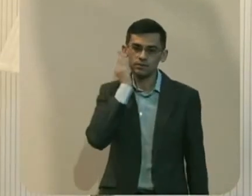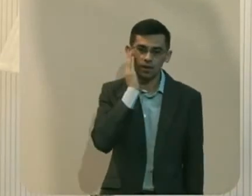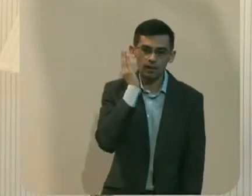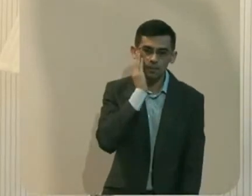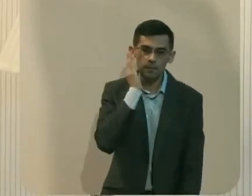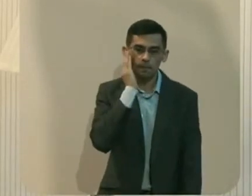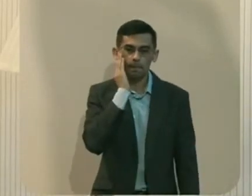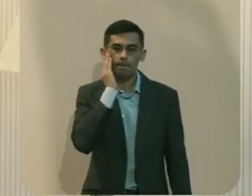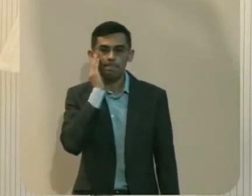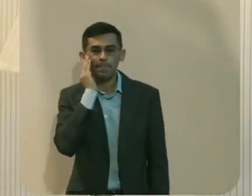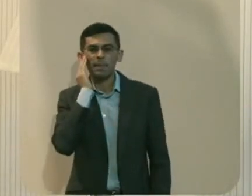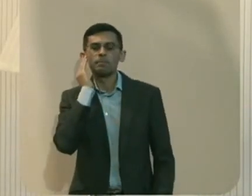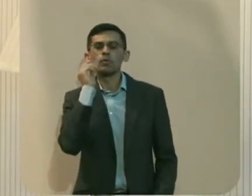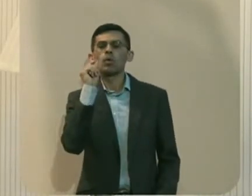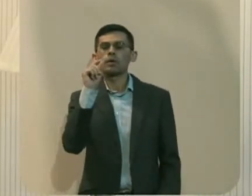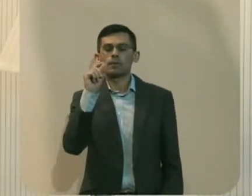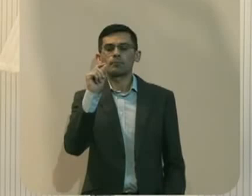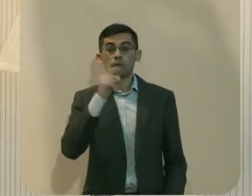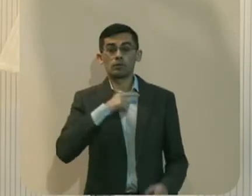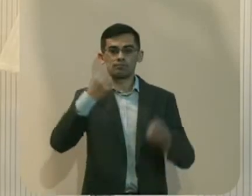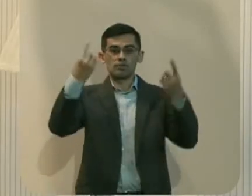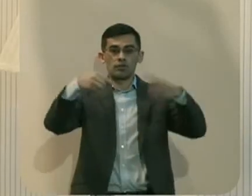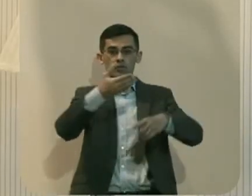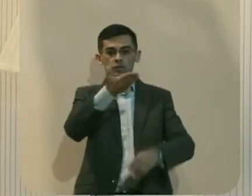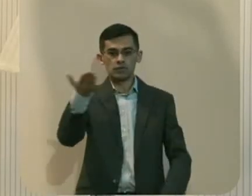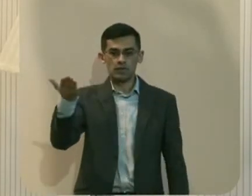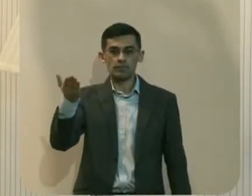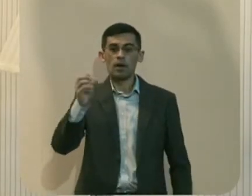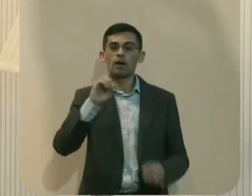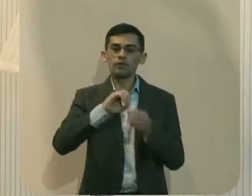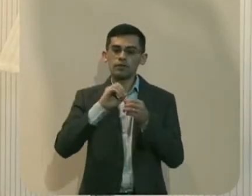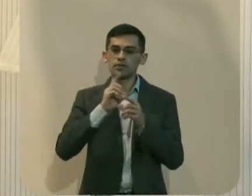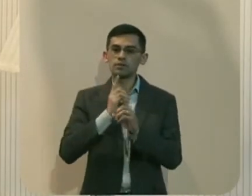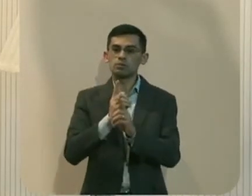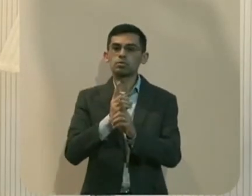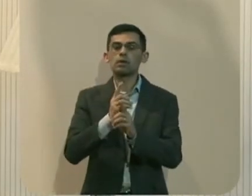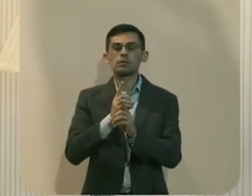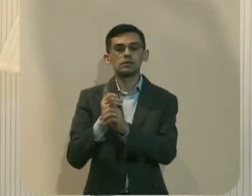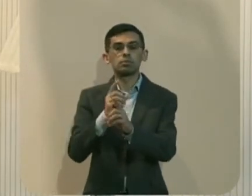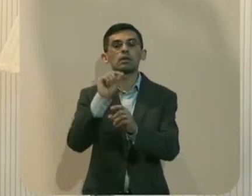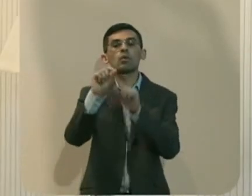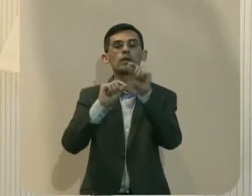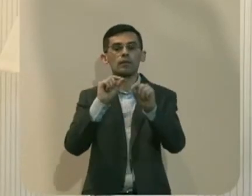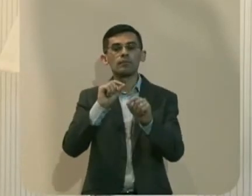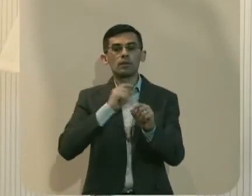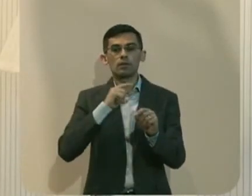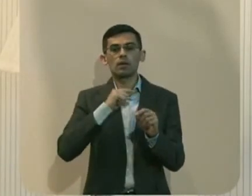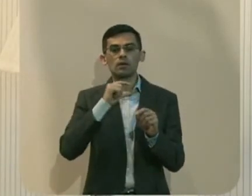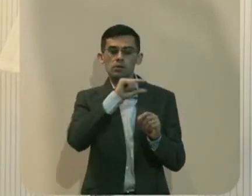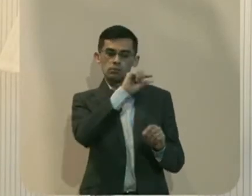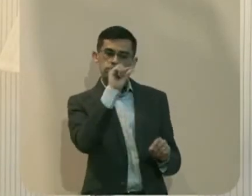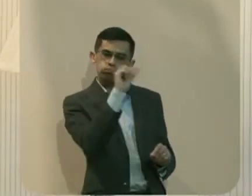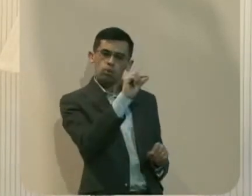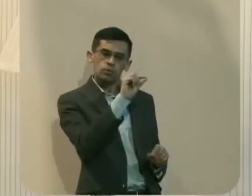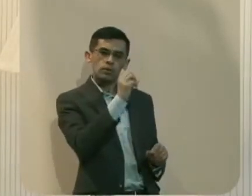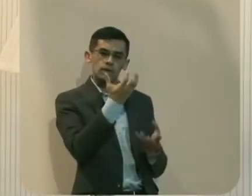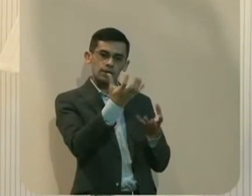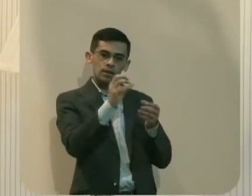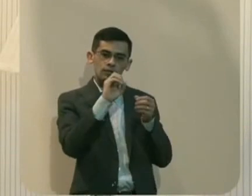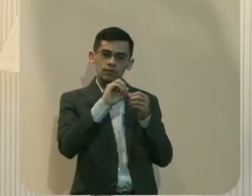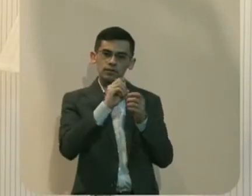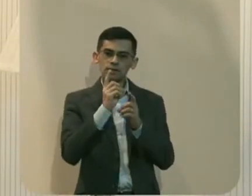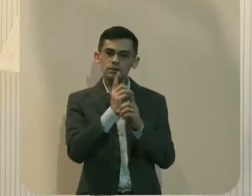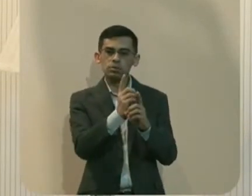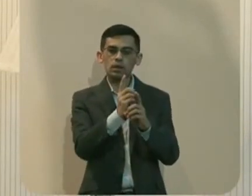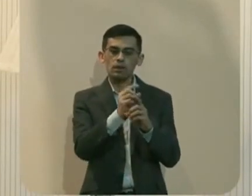do discipulado, e eu vou desafiar você a fazer discipulado. Lá tem uma opção. Eu gostaria de fazer um discipulado.